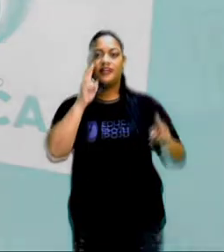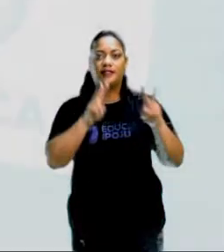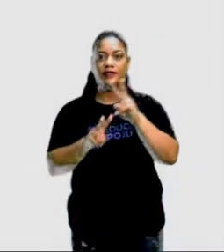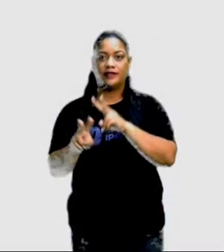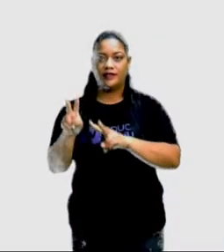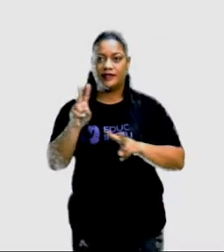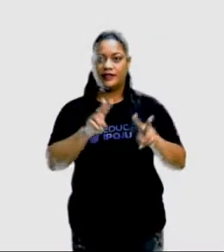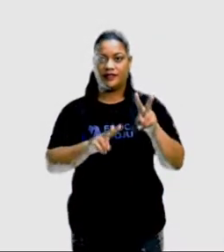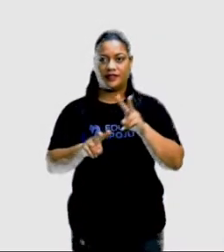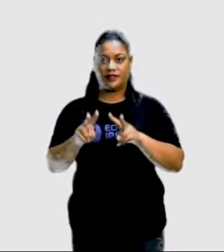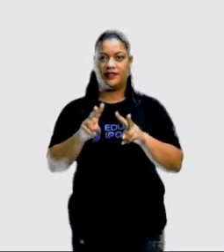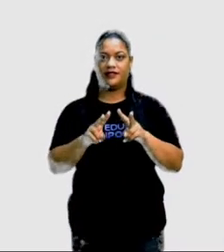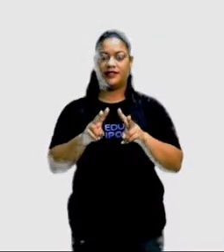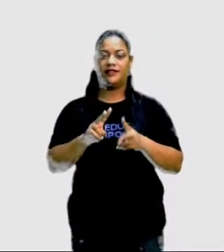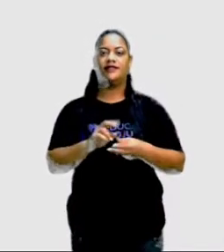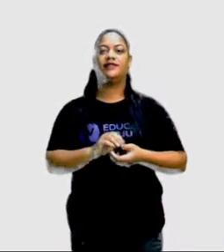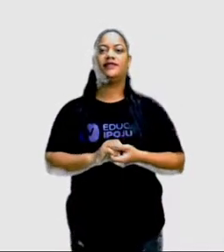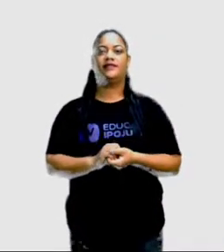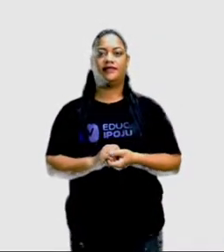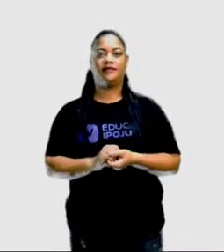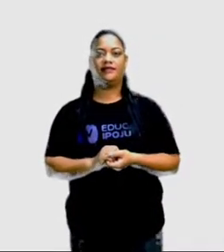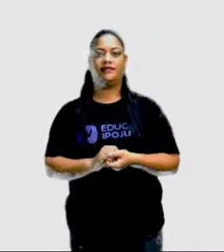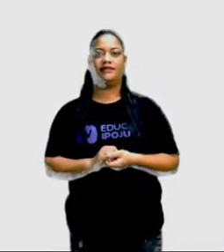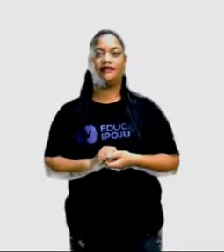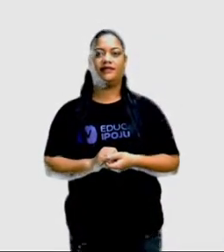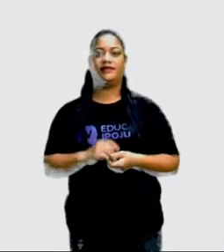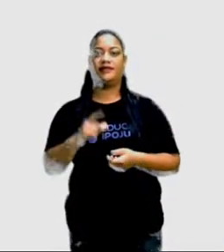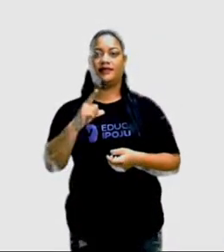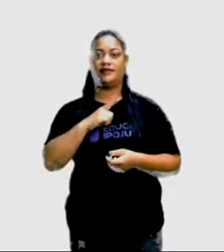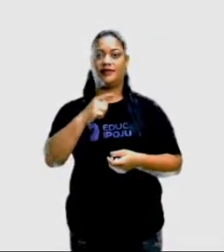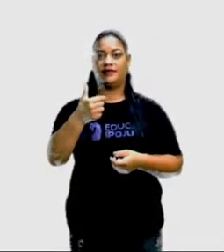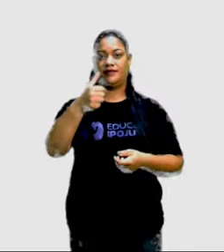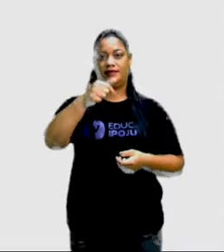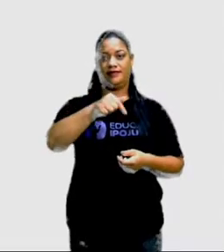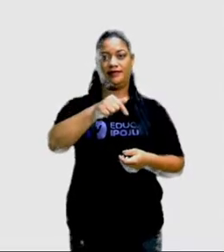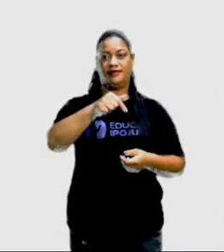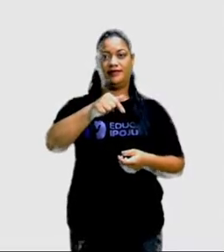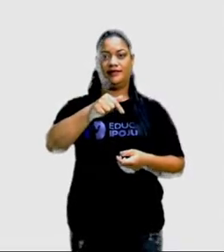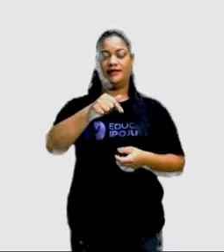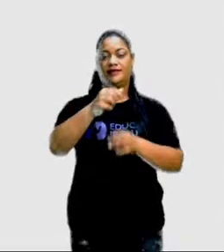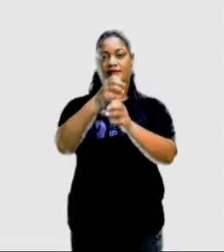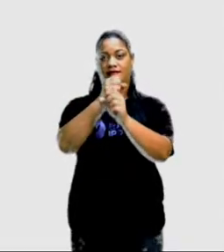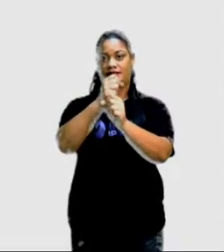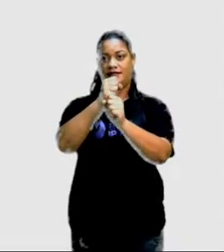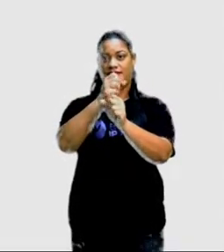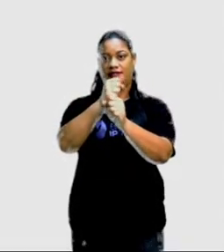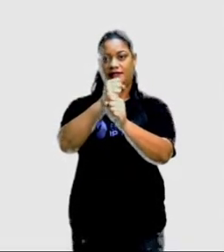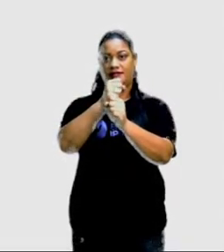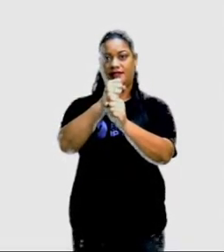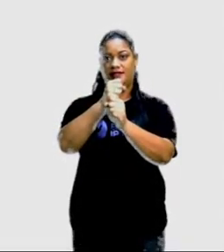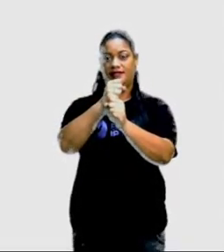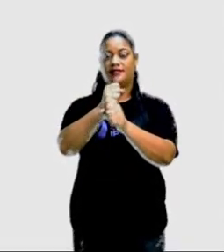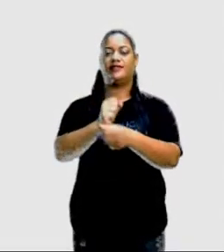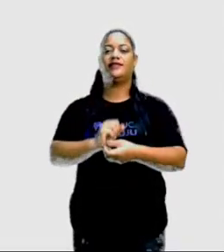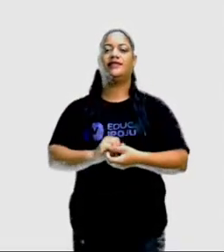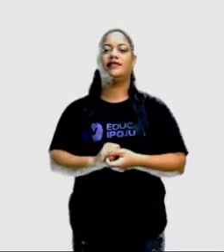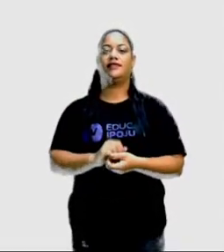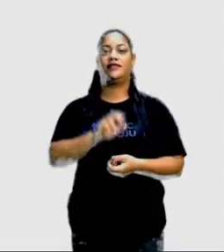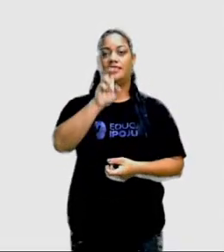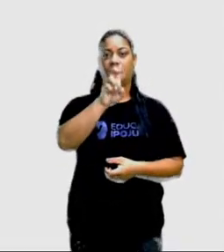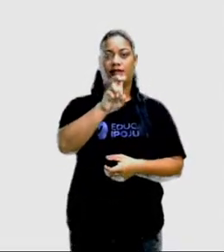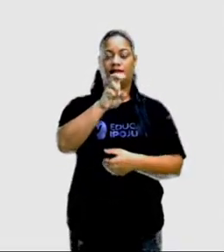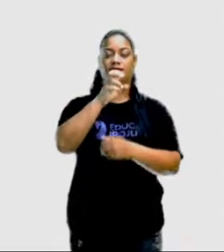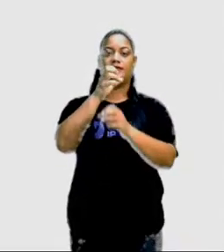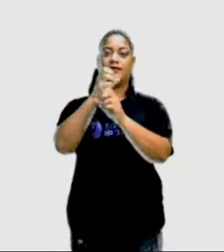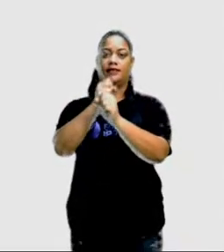Observe o que a coruja do saber nos traz. Eu tenho 17, que a soma de 17 pode ser 5